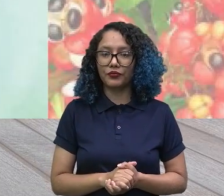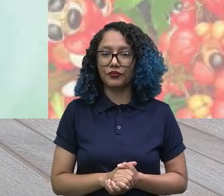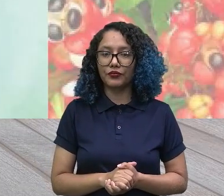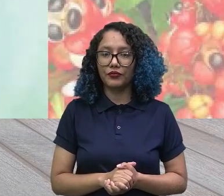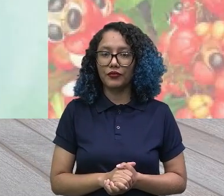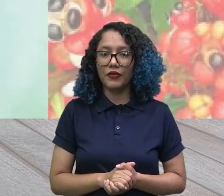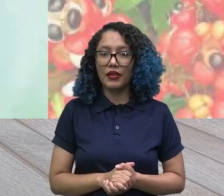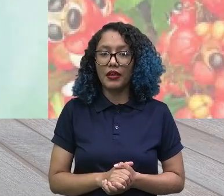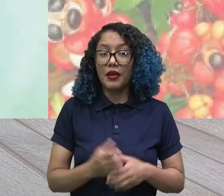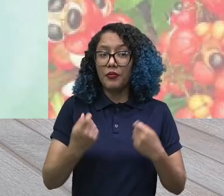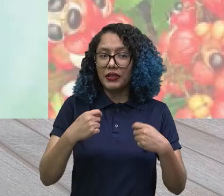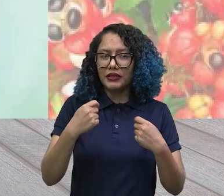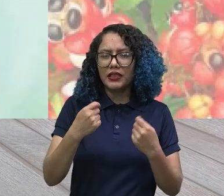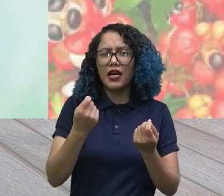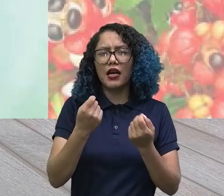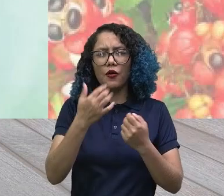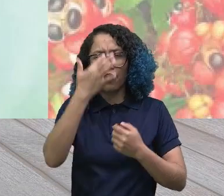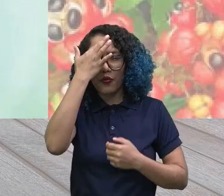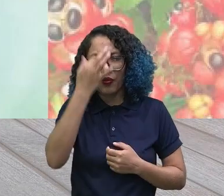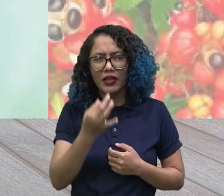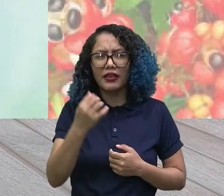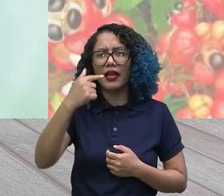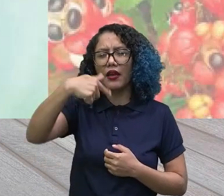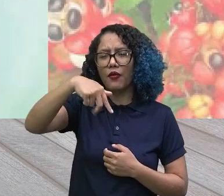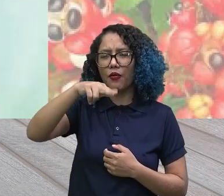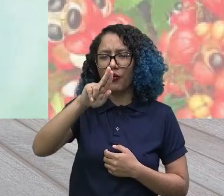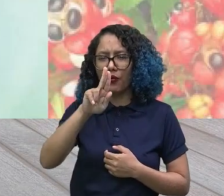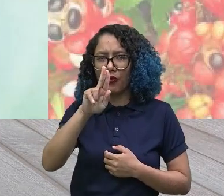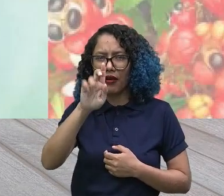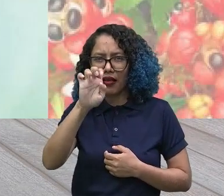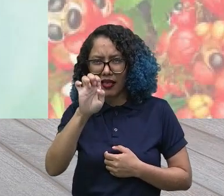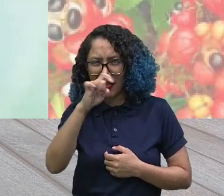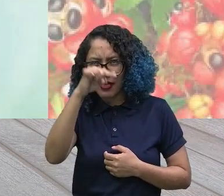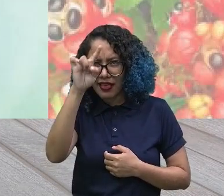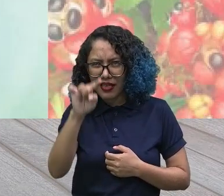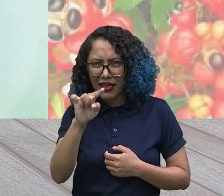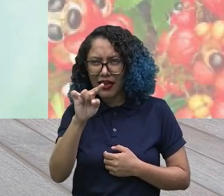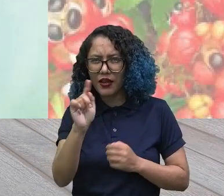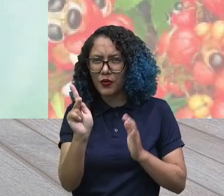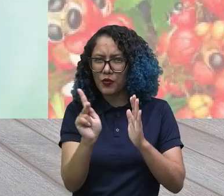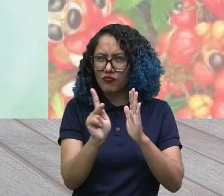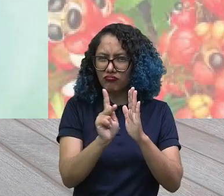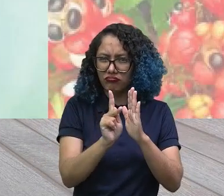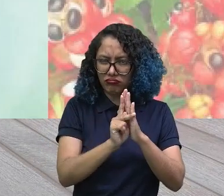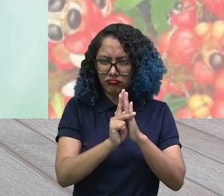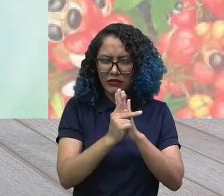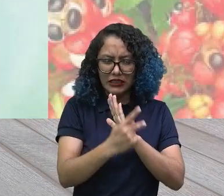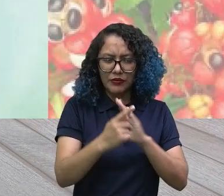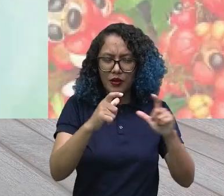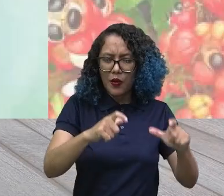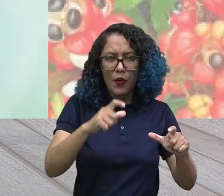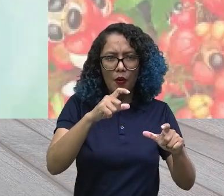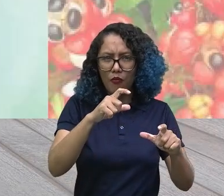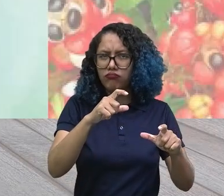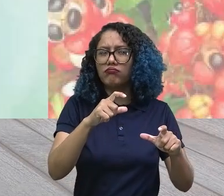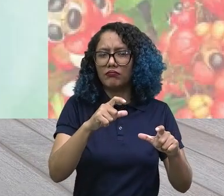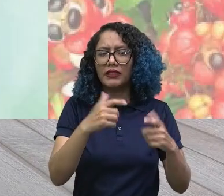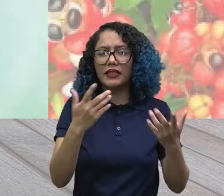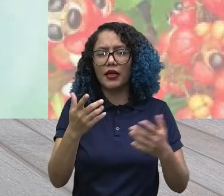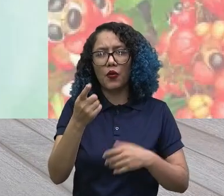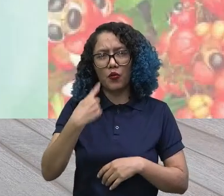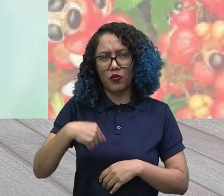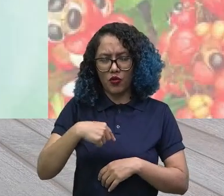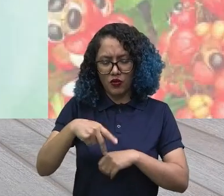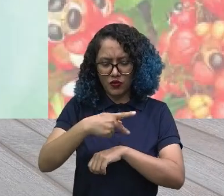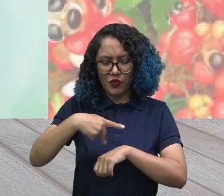quê de pertencimento, como é que a gente acaba se inserindo em determinados lugares. Exatamente. Veja, desse país nosso que é tão